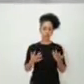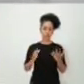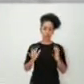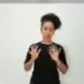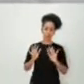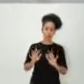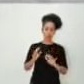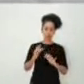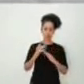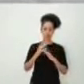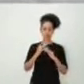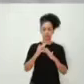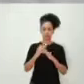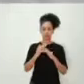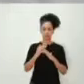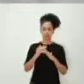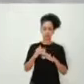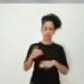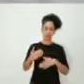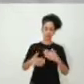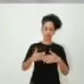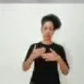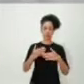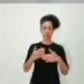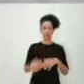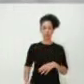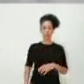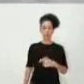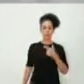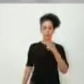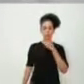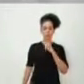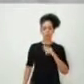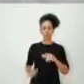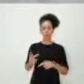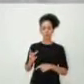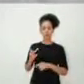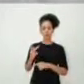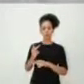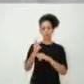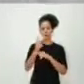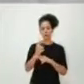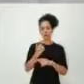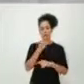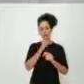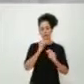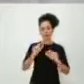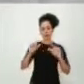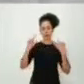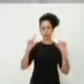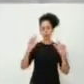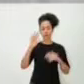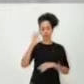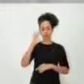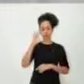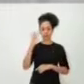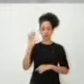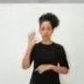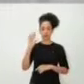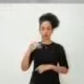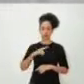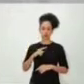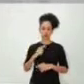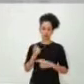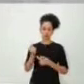cidade vai se desenvolvendo ganhando premiações ganhando destaque e principalmente atraindo investimentos